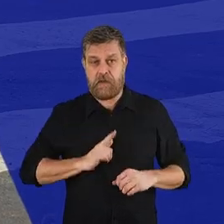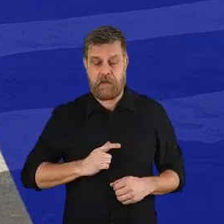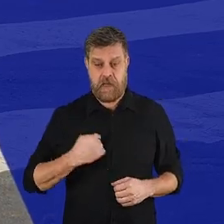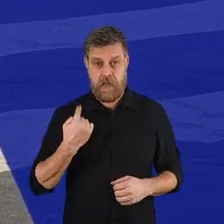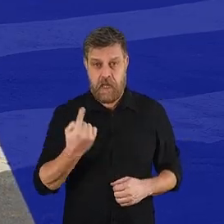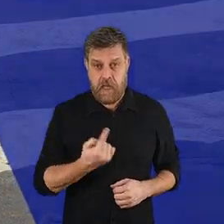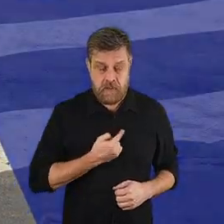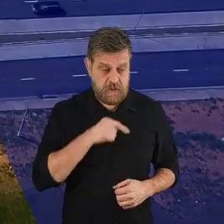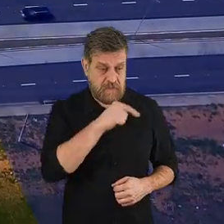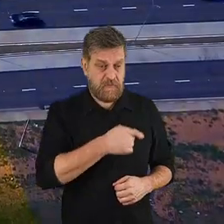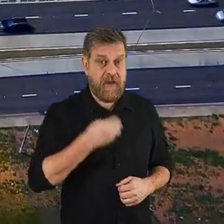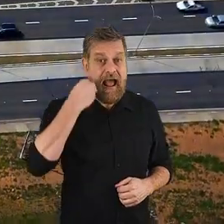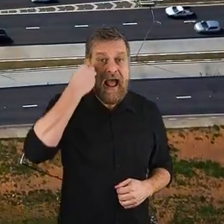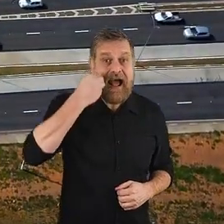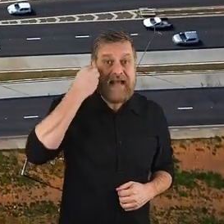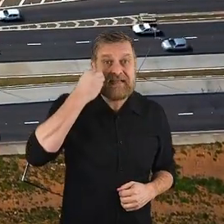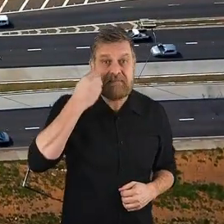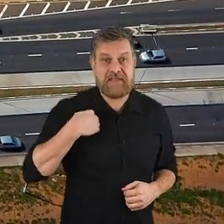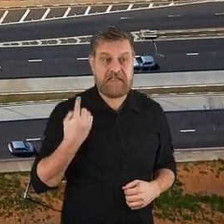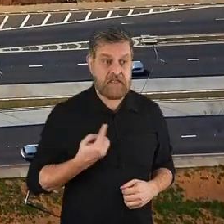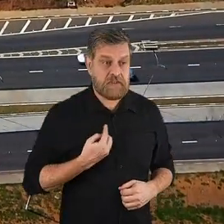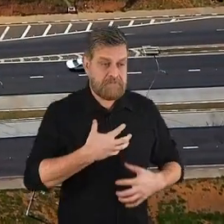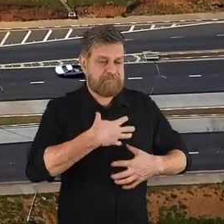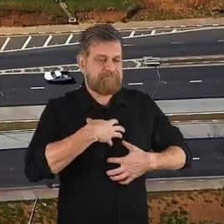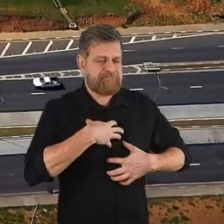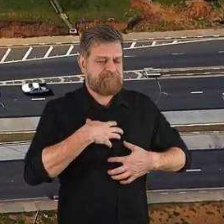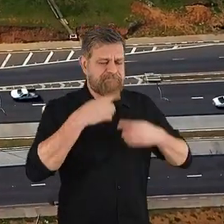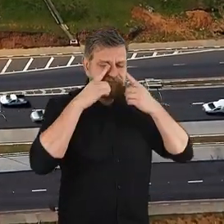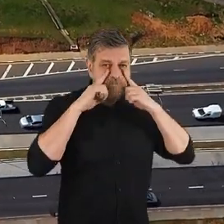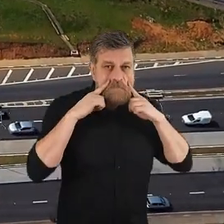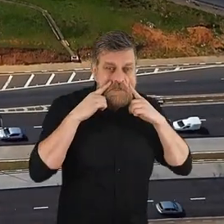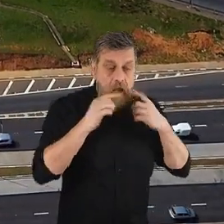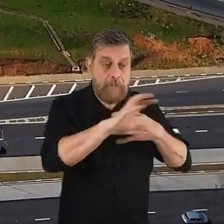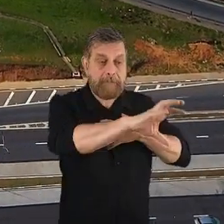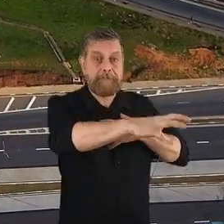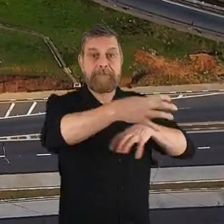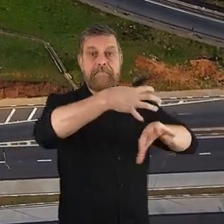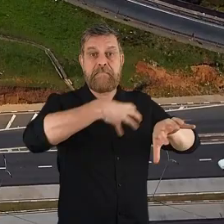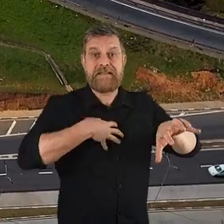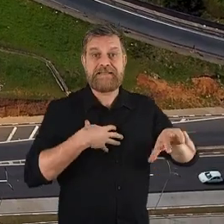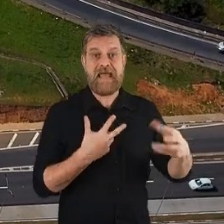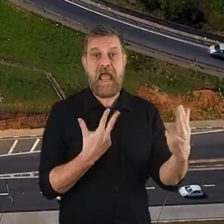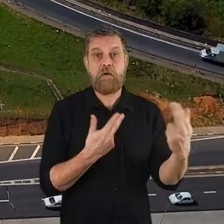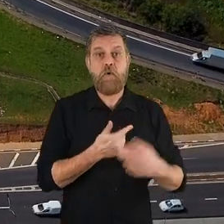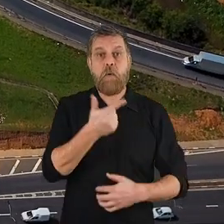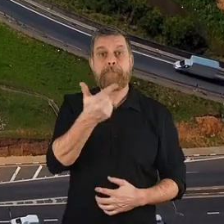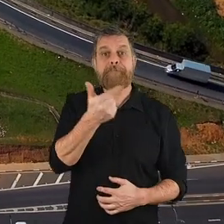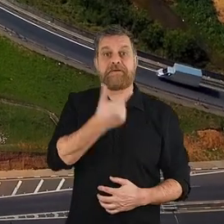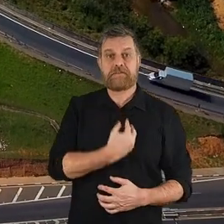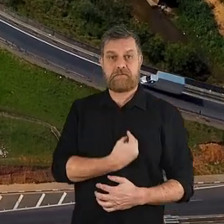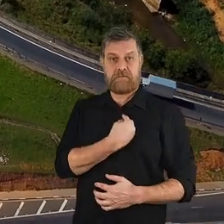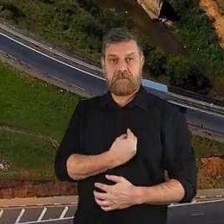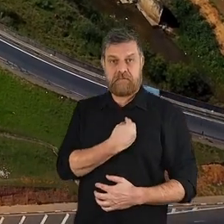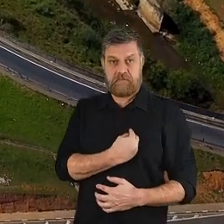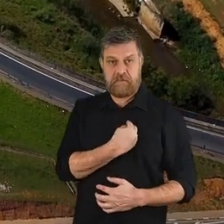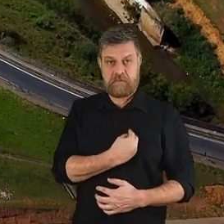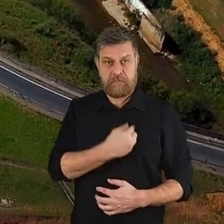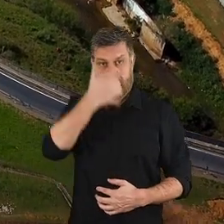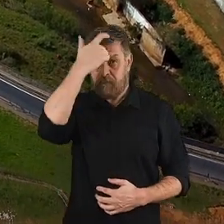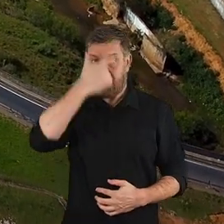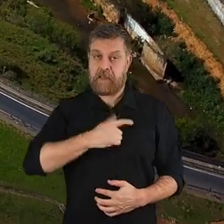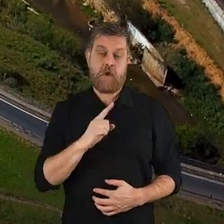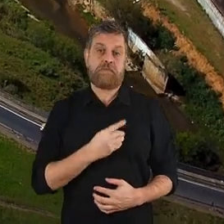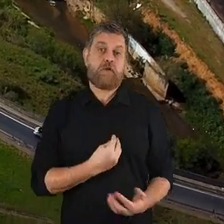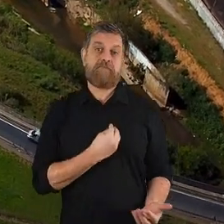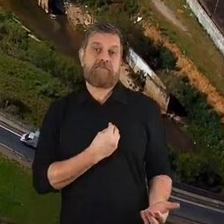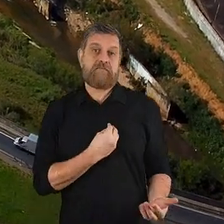chorar com a experiência do outro, não porque a gente viveu a experiência, mas que a empatia é uma segunda vida. É como se... É lógico que eu não vivi aquela